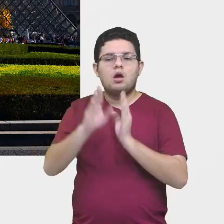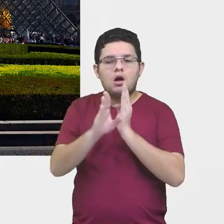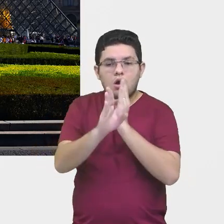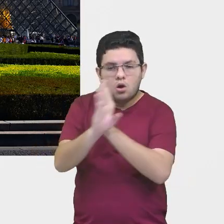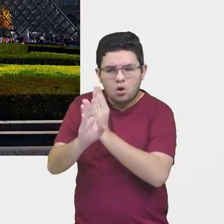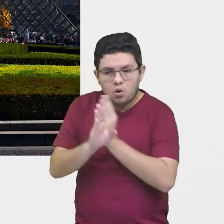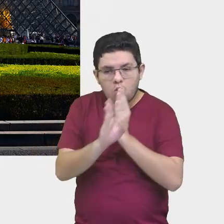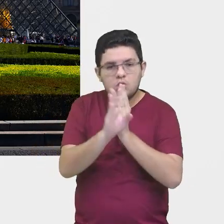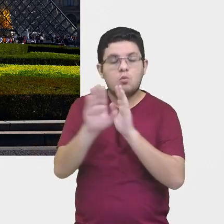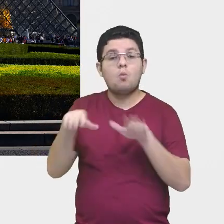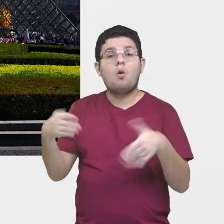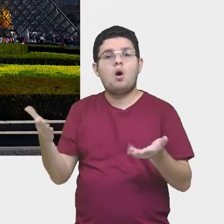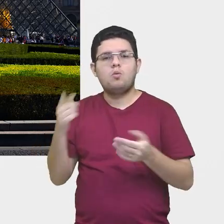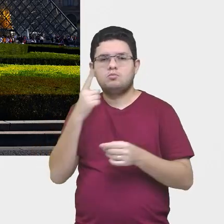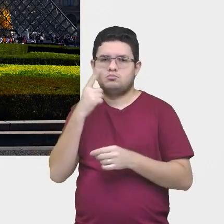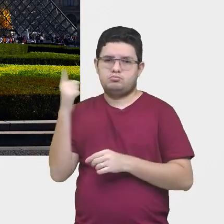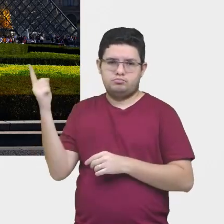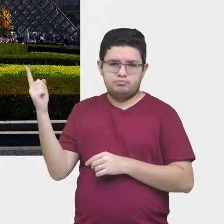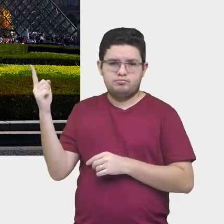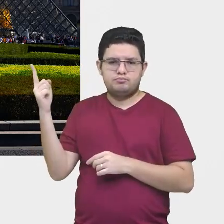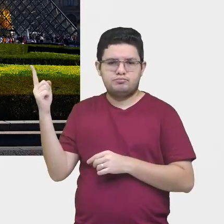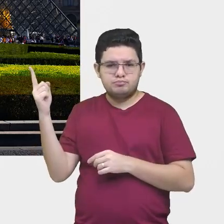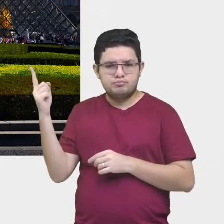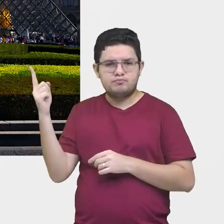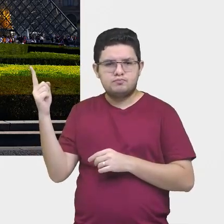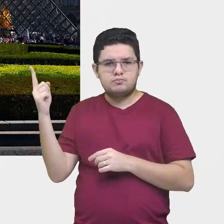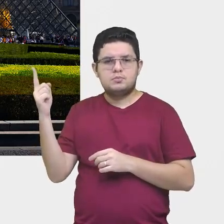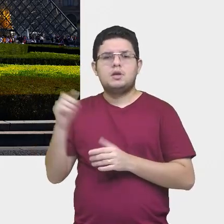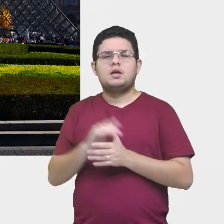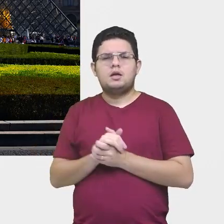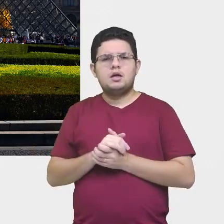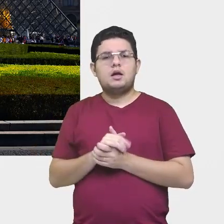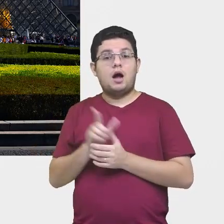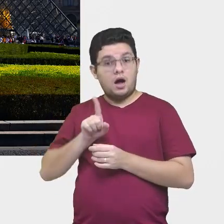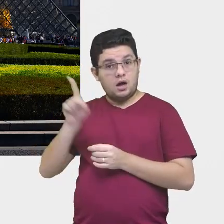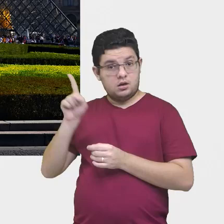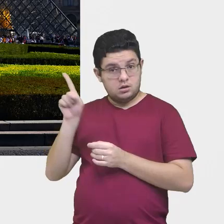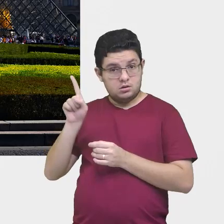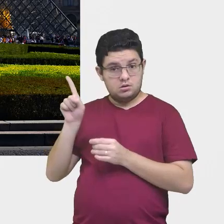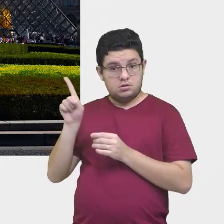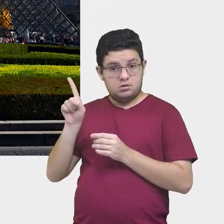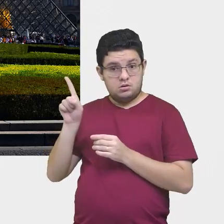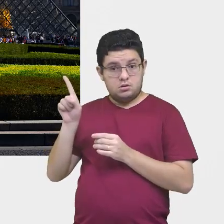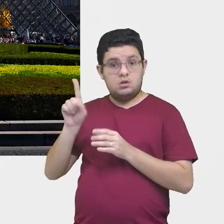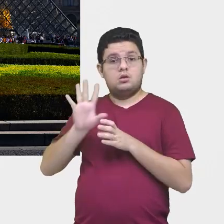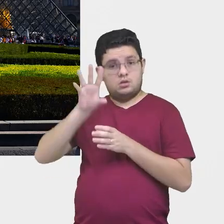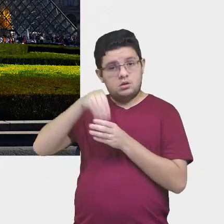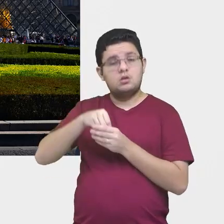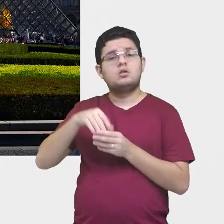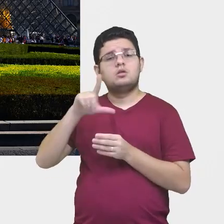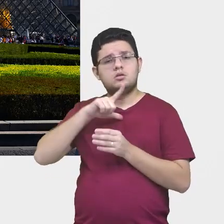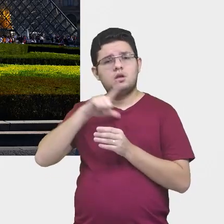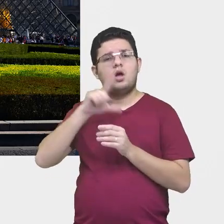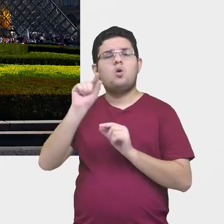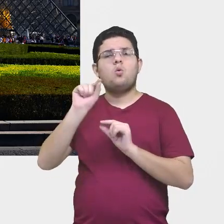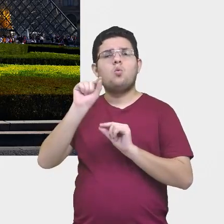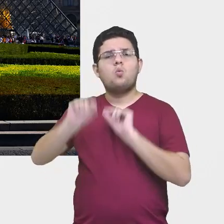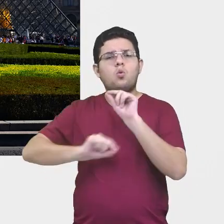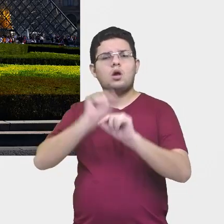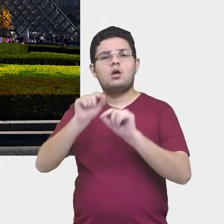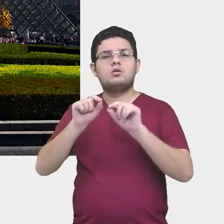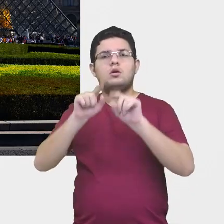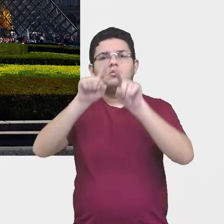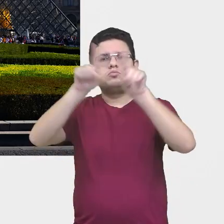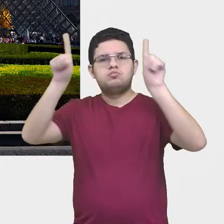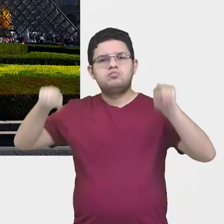primeiros. E existe aí uma obra também muito famosa, né? Então existem pessoas que vêm de todos os lugares